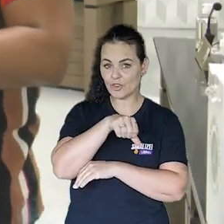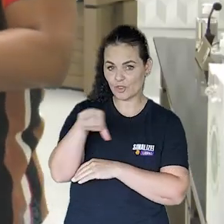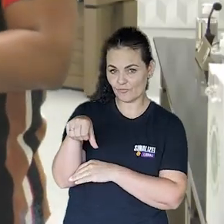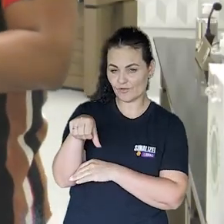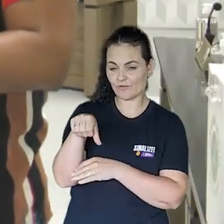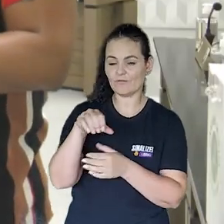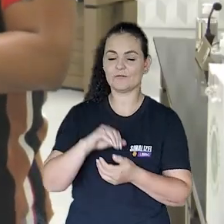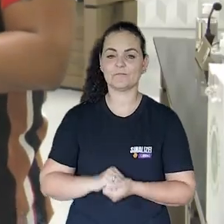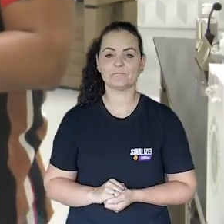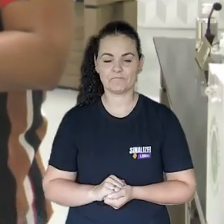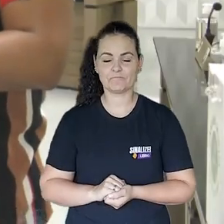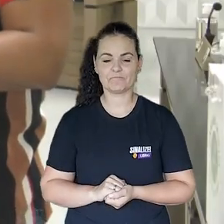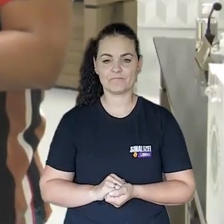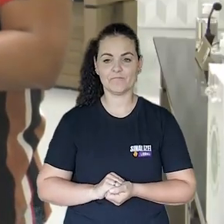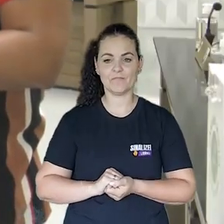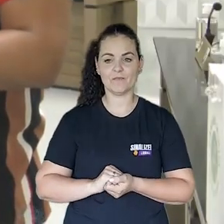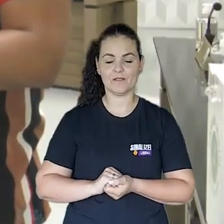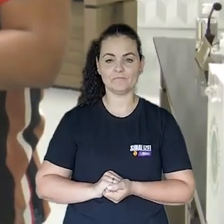Vamos, Manu.